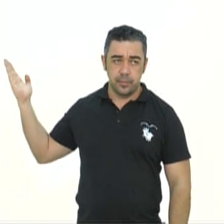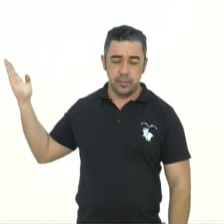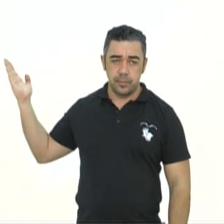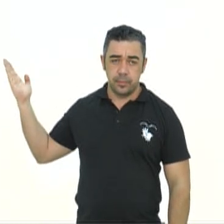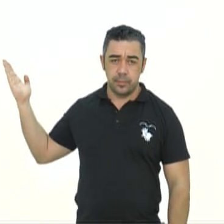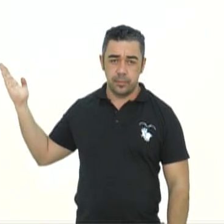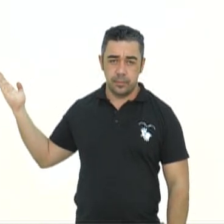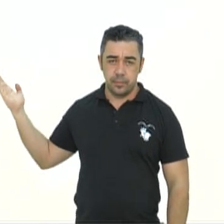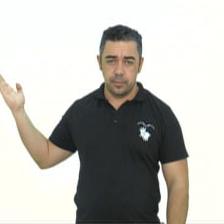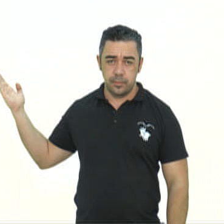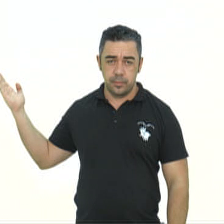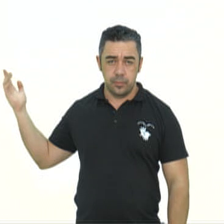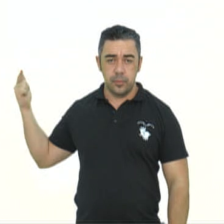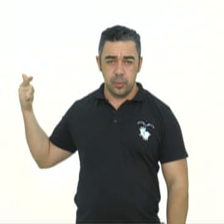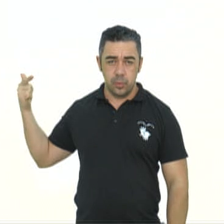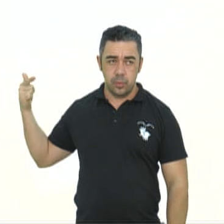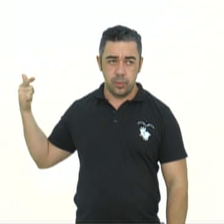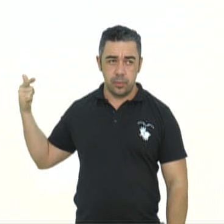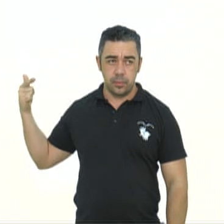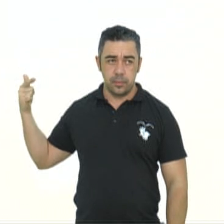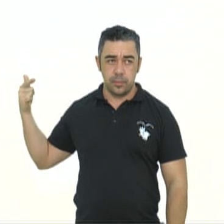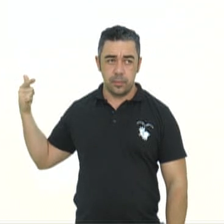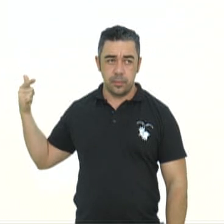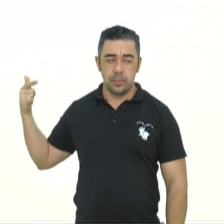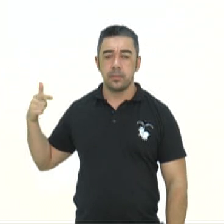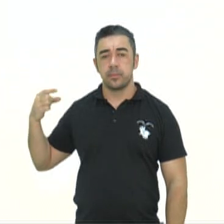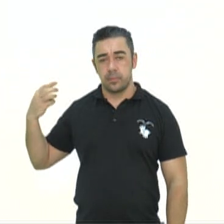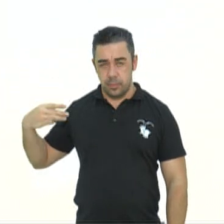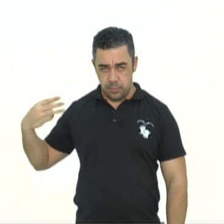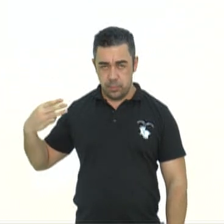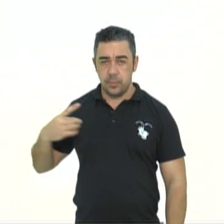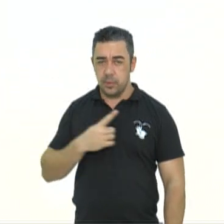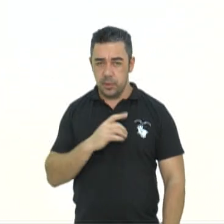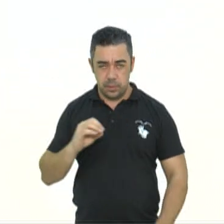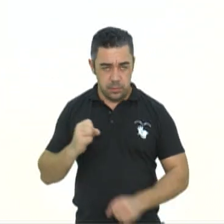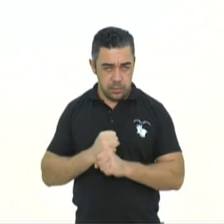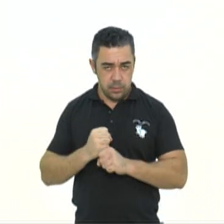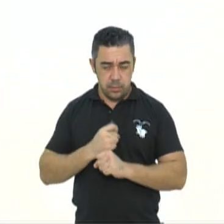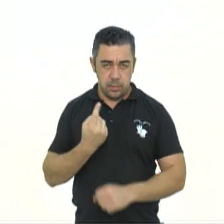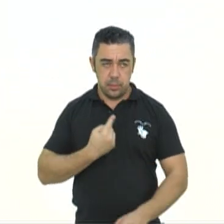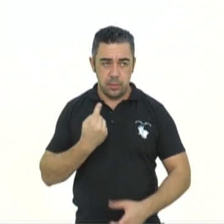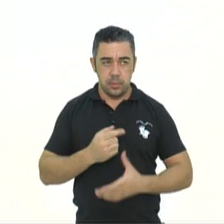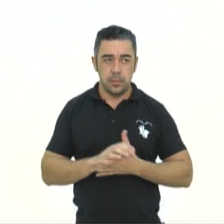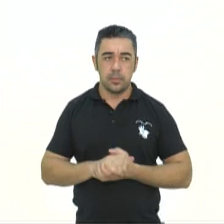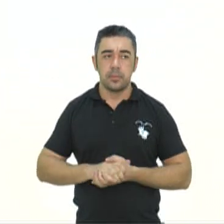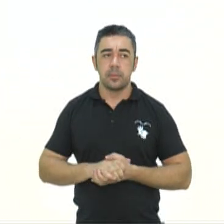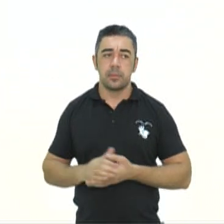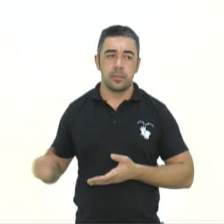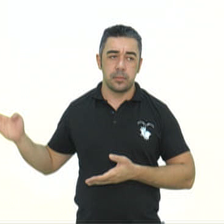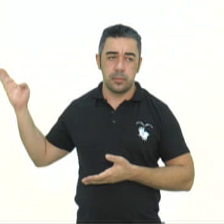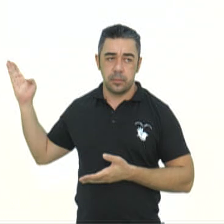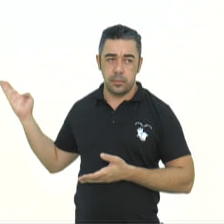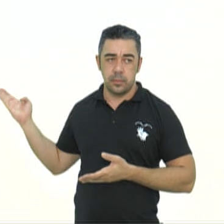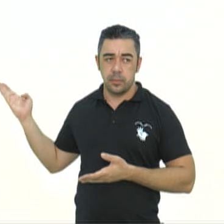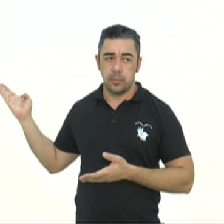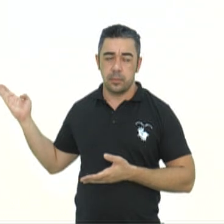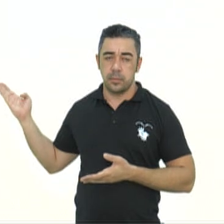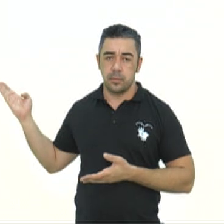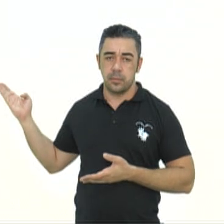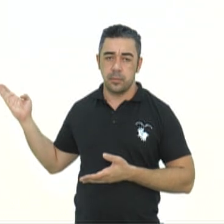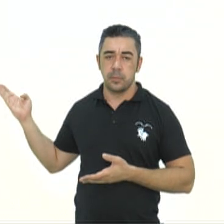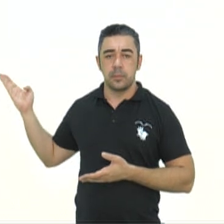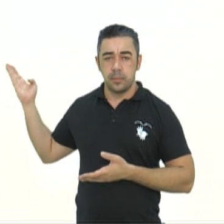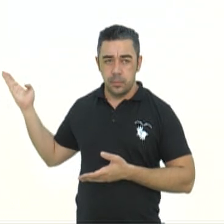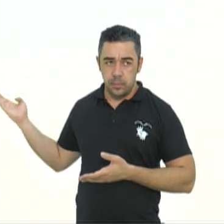coronel. Acabei de falar dessa obra, né? 100 años de soledad, Ojos de perro azules, Crônica de